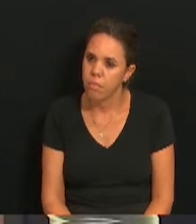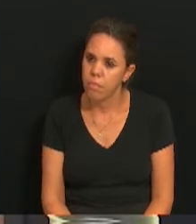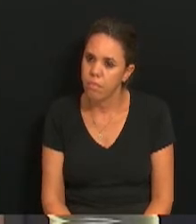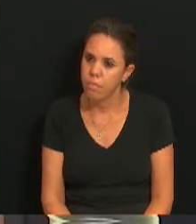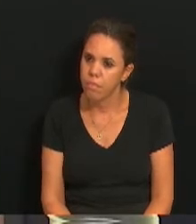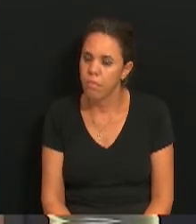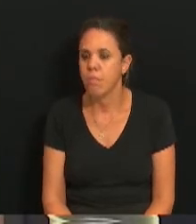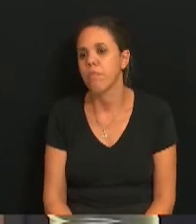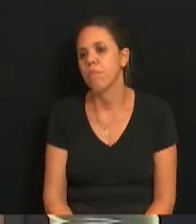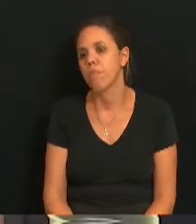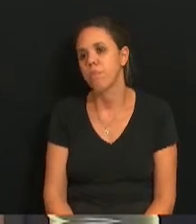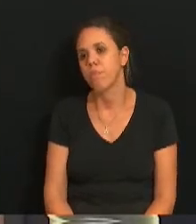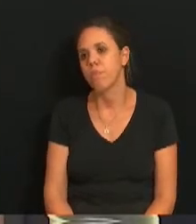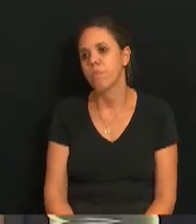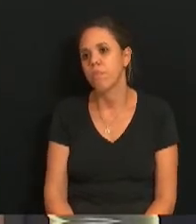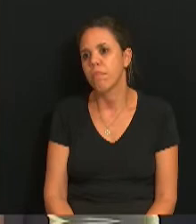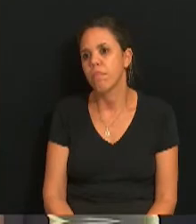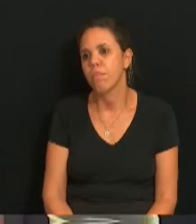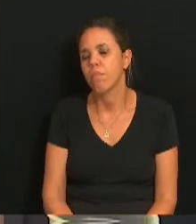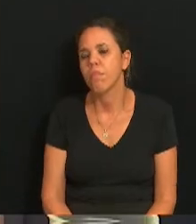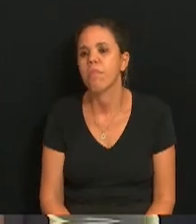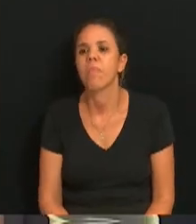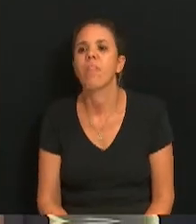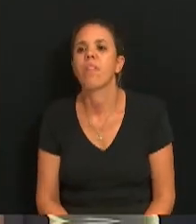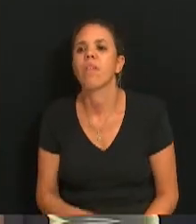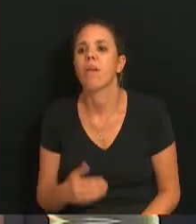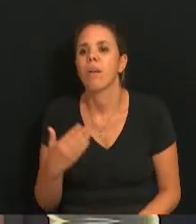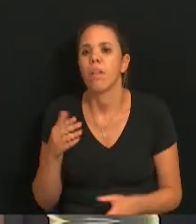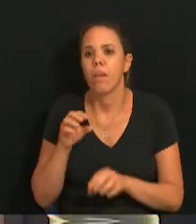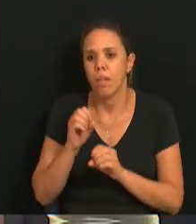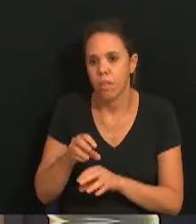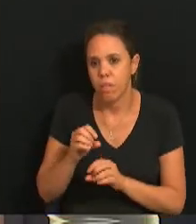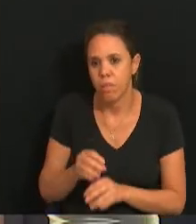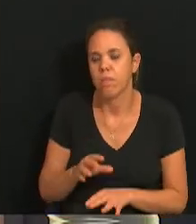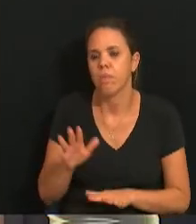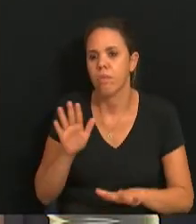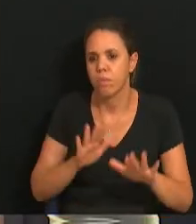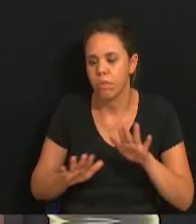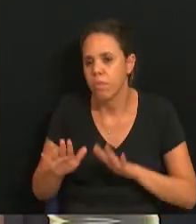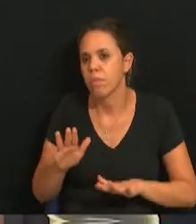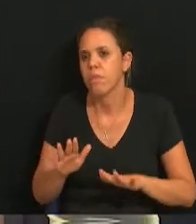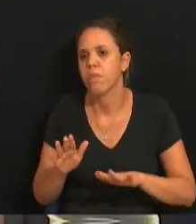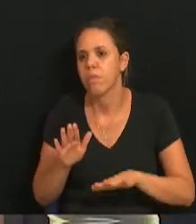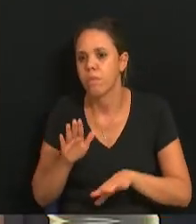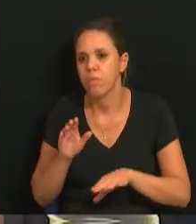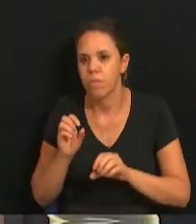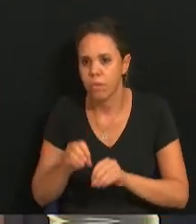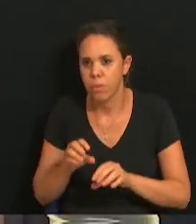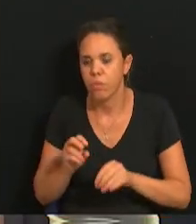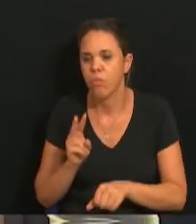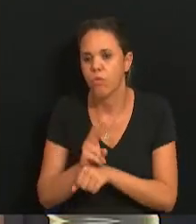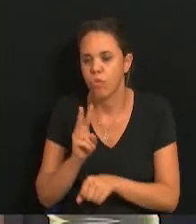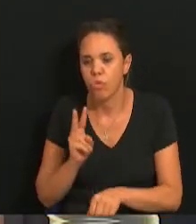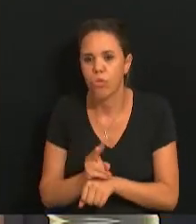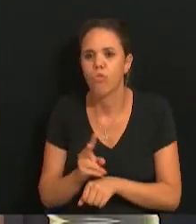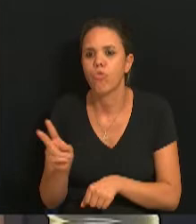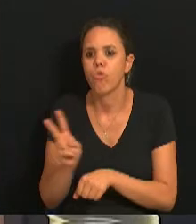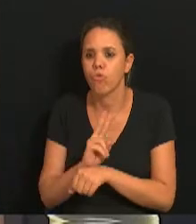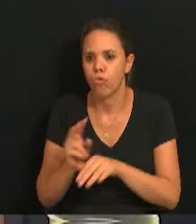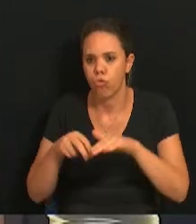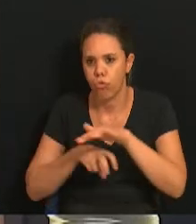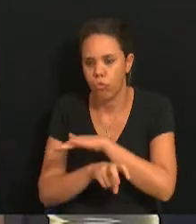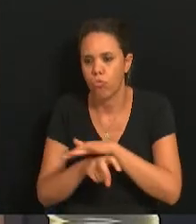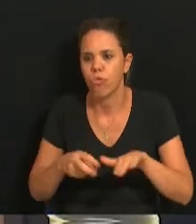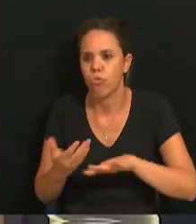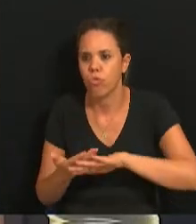gente acredita que a educação tem o cuidar e o educar indissociável, como que a gente coloca monitores